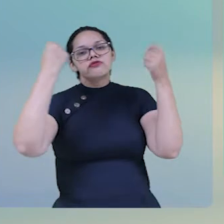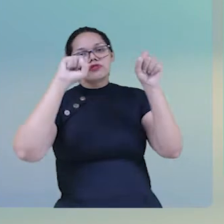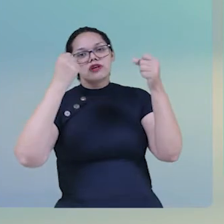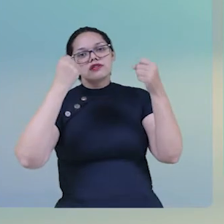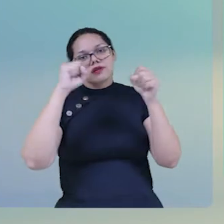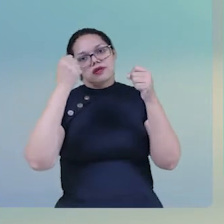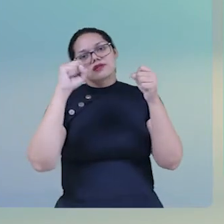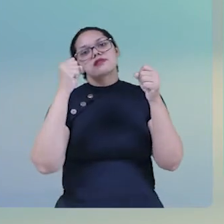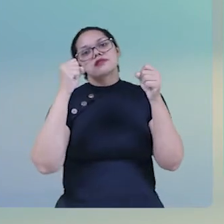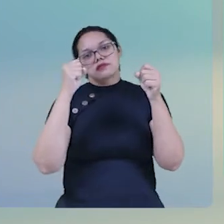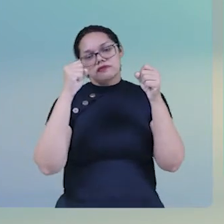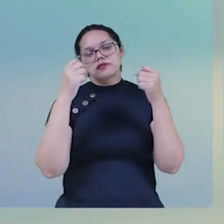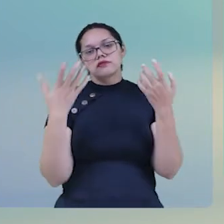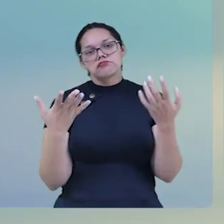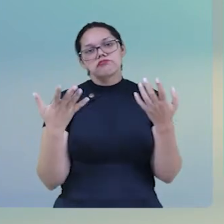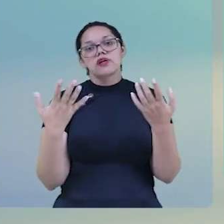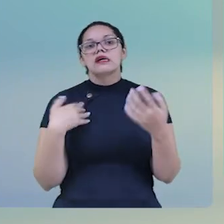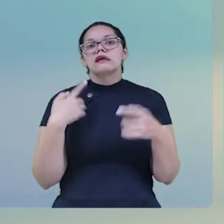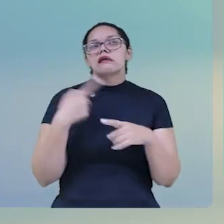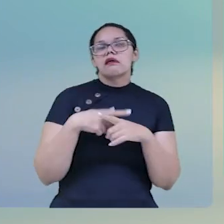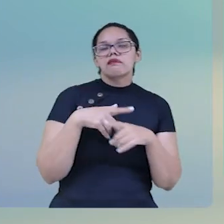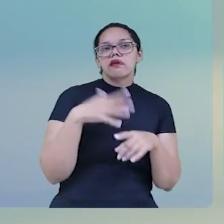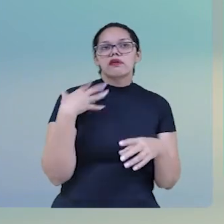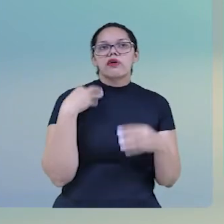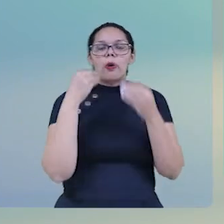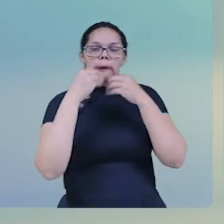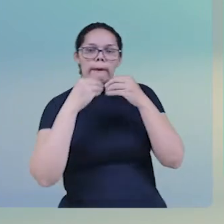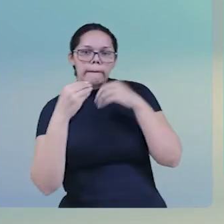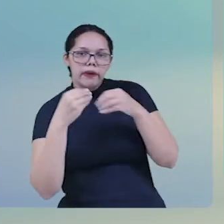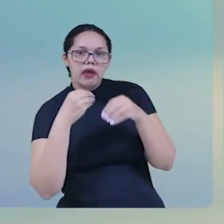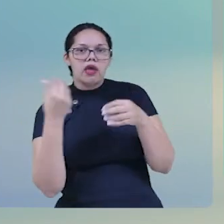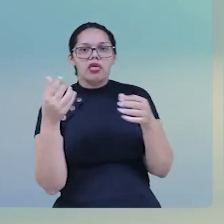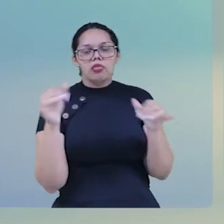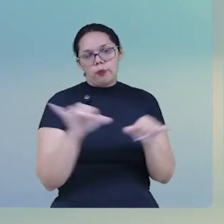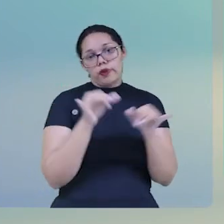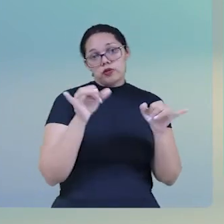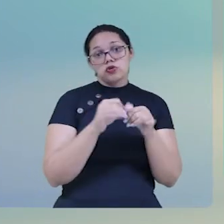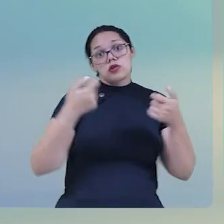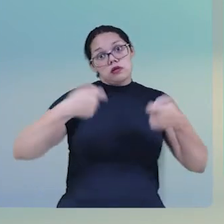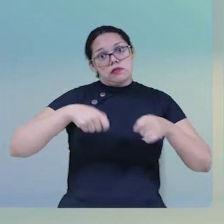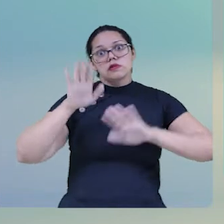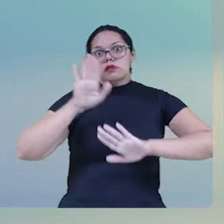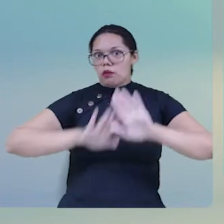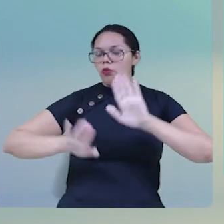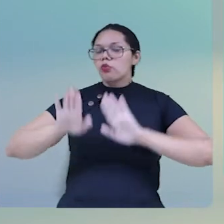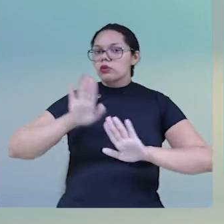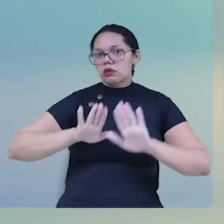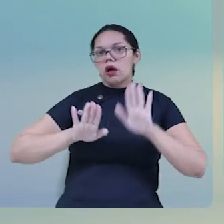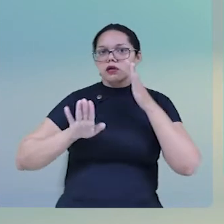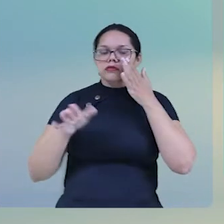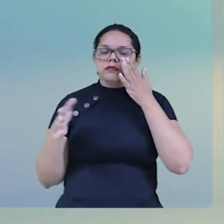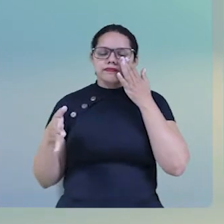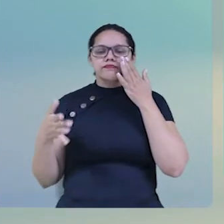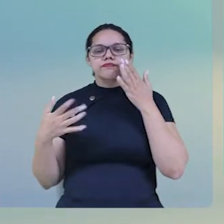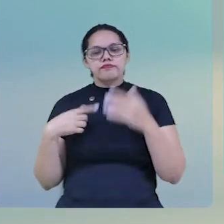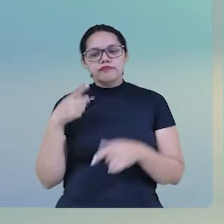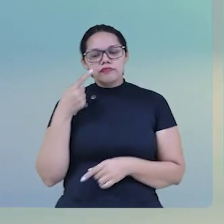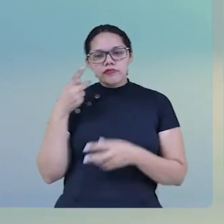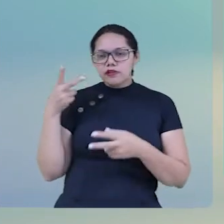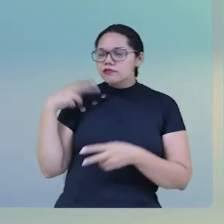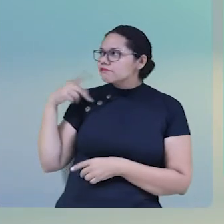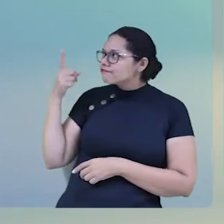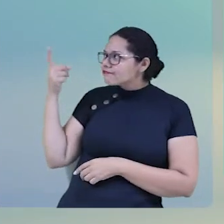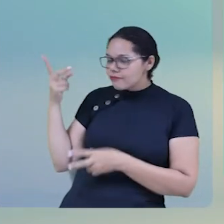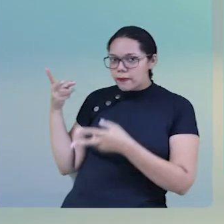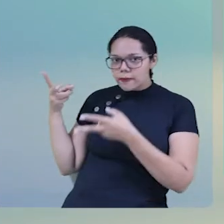hábitos alimentares, do nosso estilo de vida, que não é ativo, ok? Então, muito cuidado com isso. Além desses fatores de